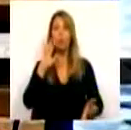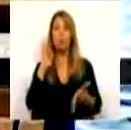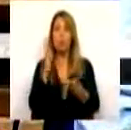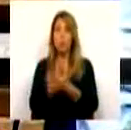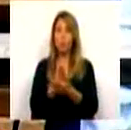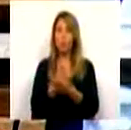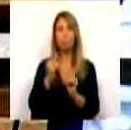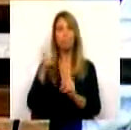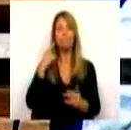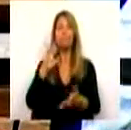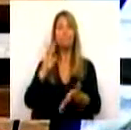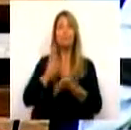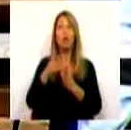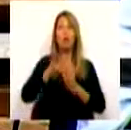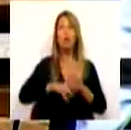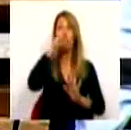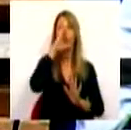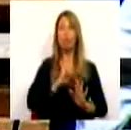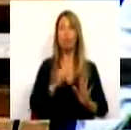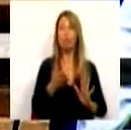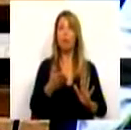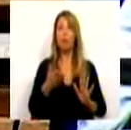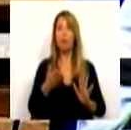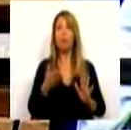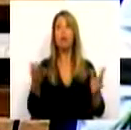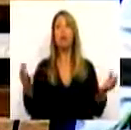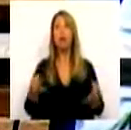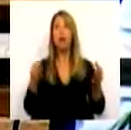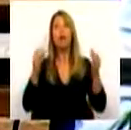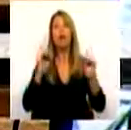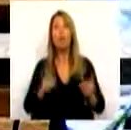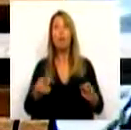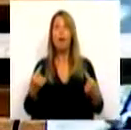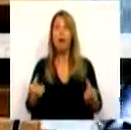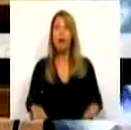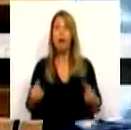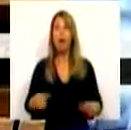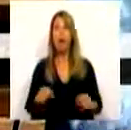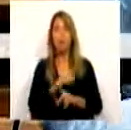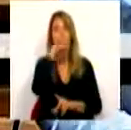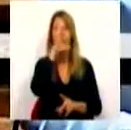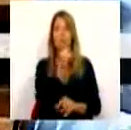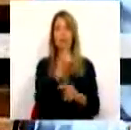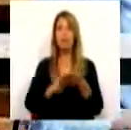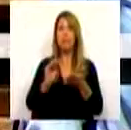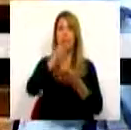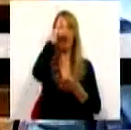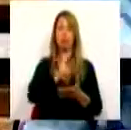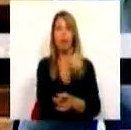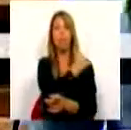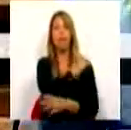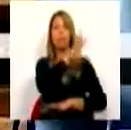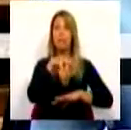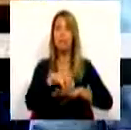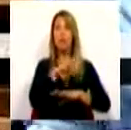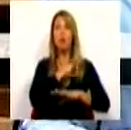na penúltima regulação governamental tivesse passado a haver neste Governo uma Secretaria de Estado da Habitação e o Sr. Secretário de Habitação, que aqui está